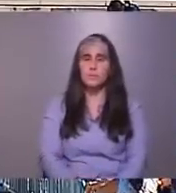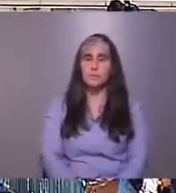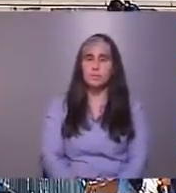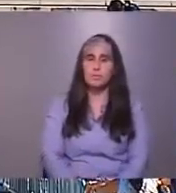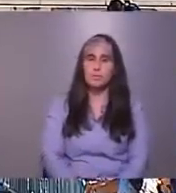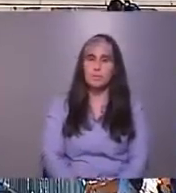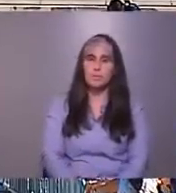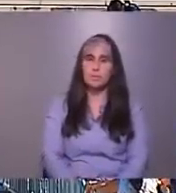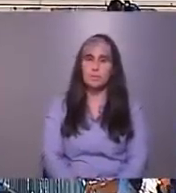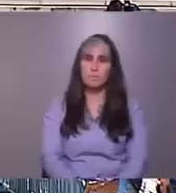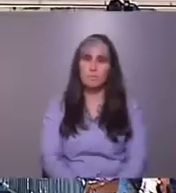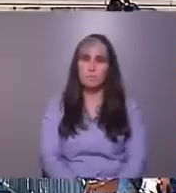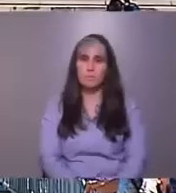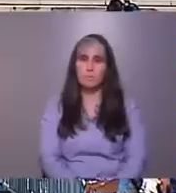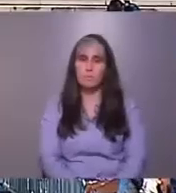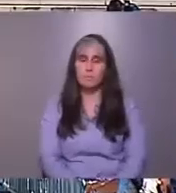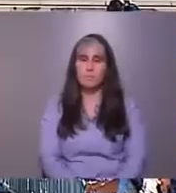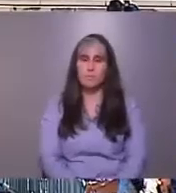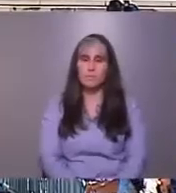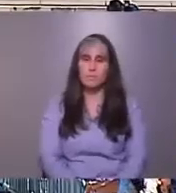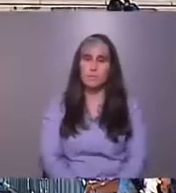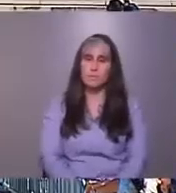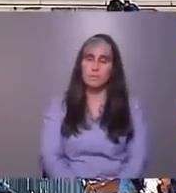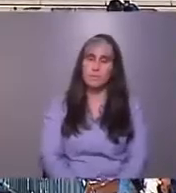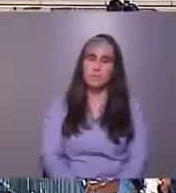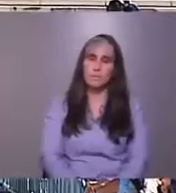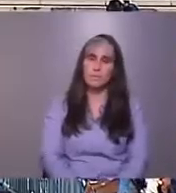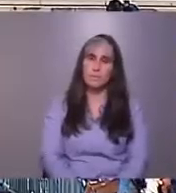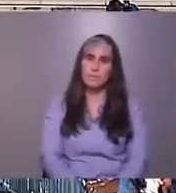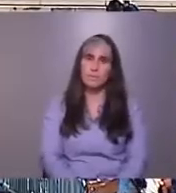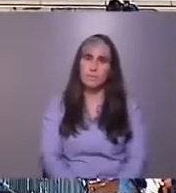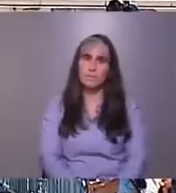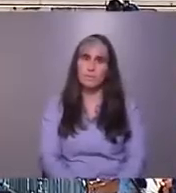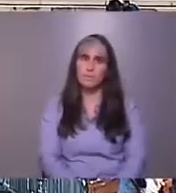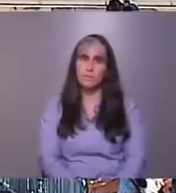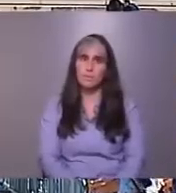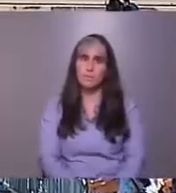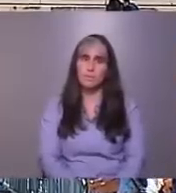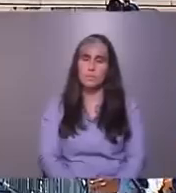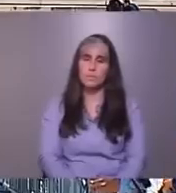Thank you.